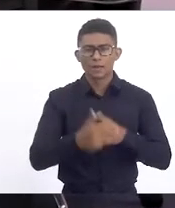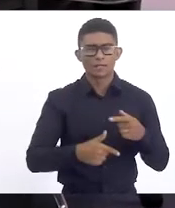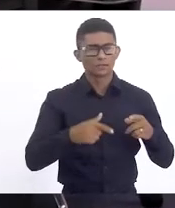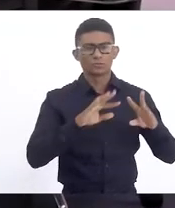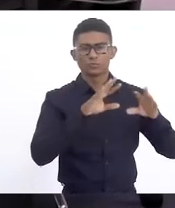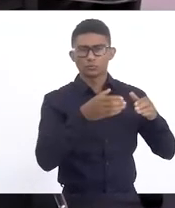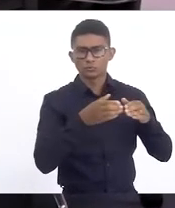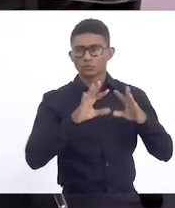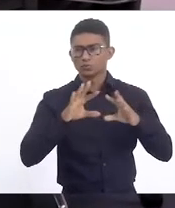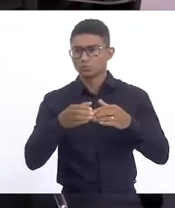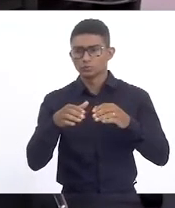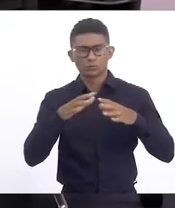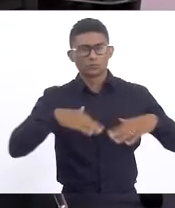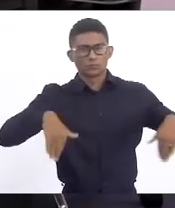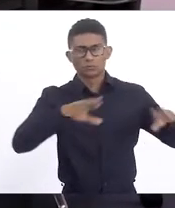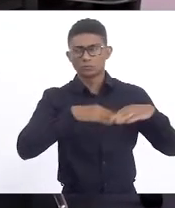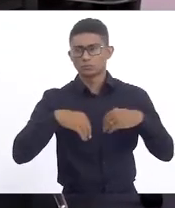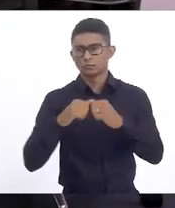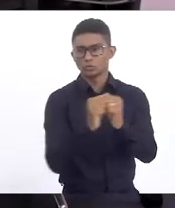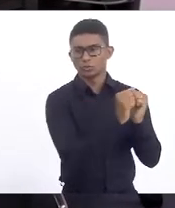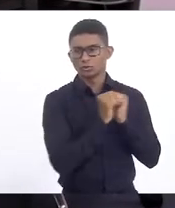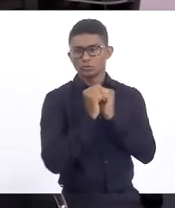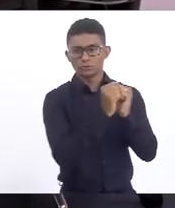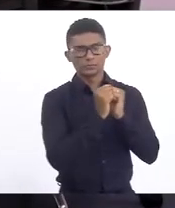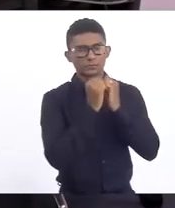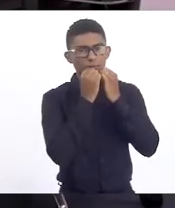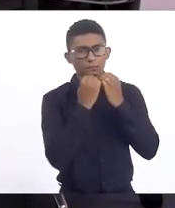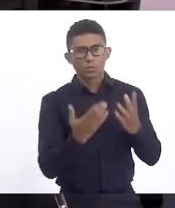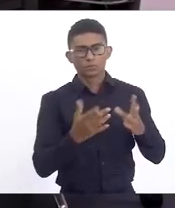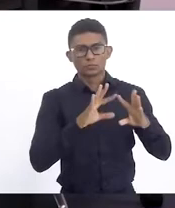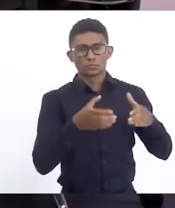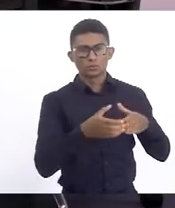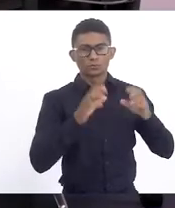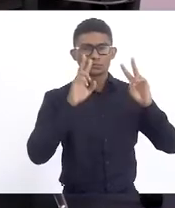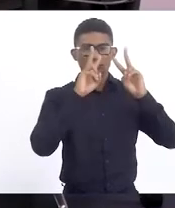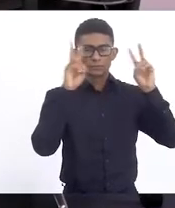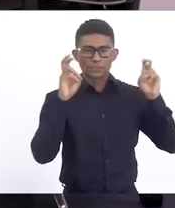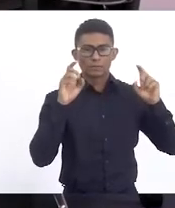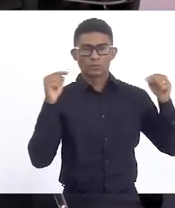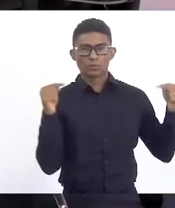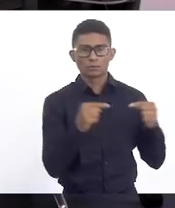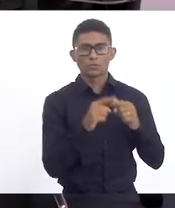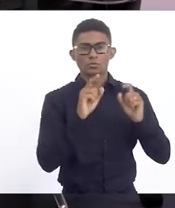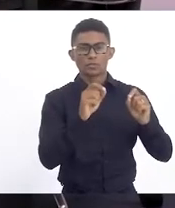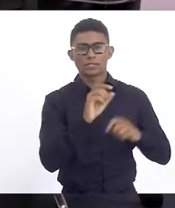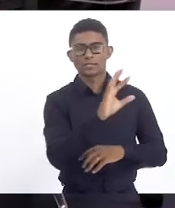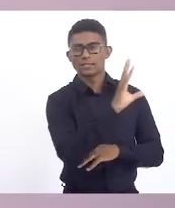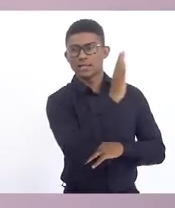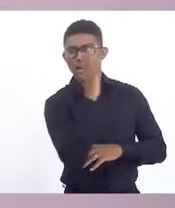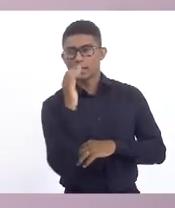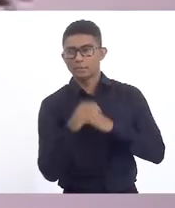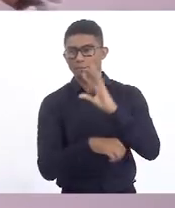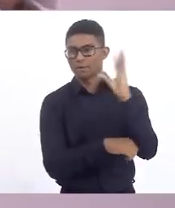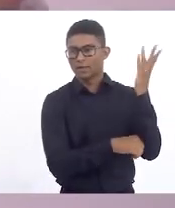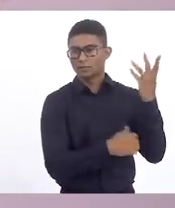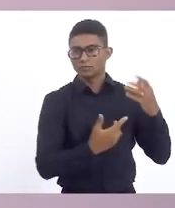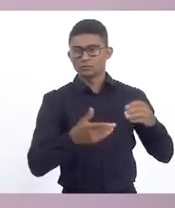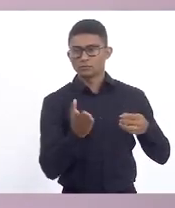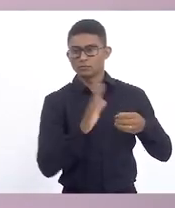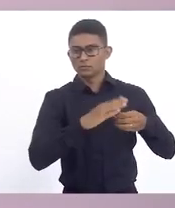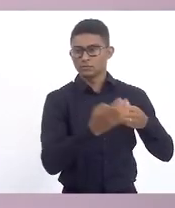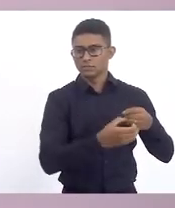comissões, comissões temáticas, principalmente que dizem respeito à área de saneamento e meio ambiente. Gostaria de